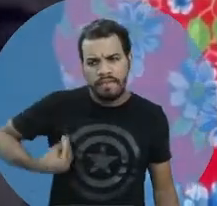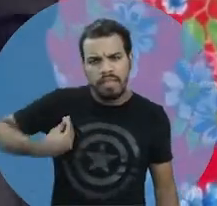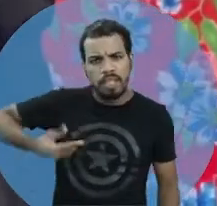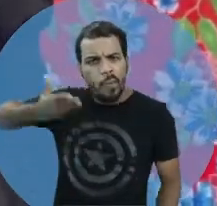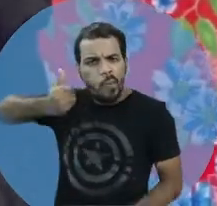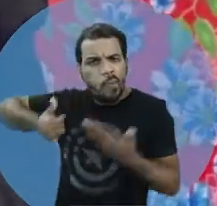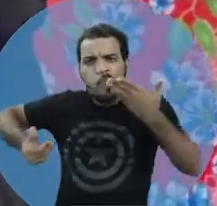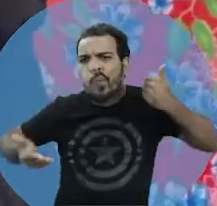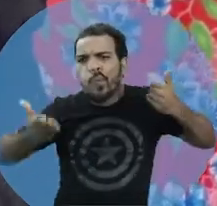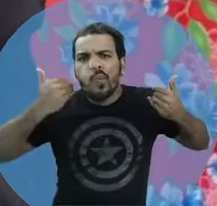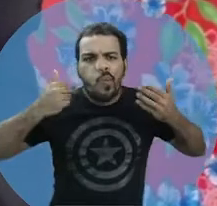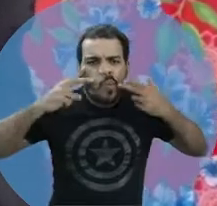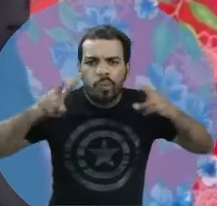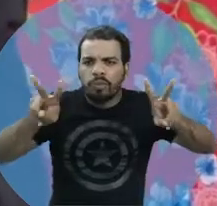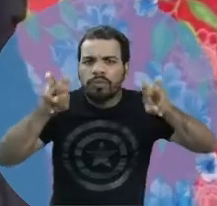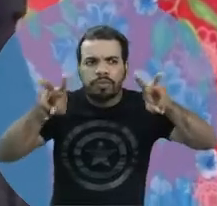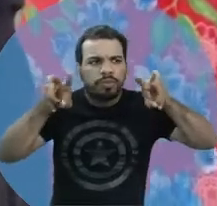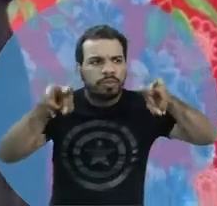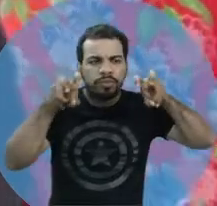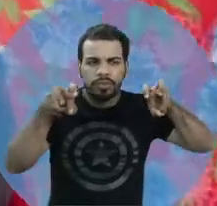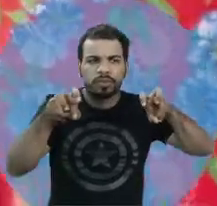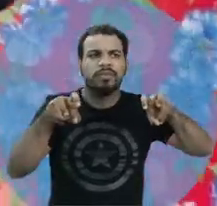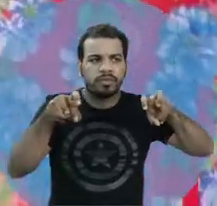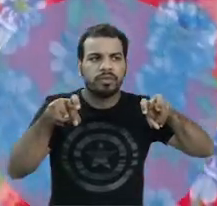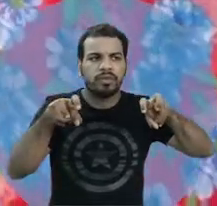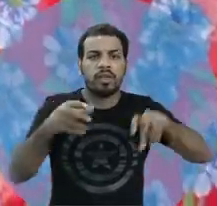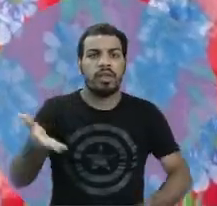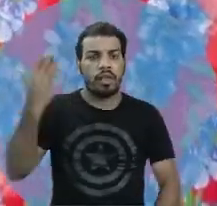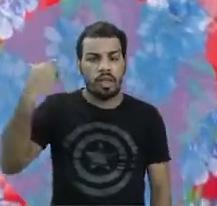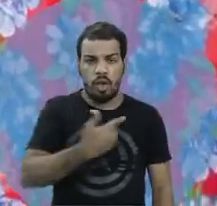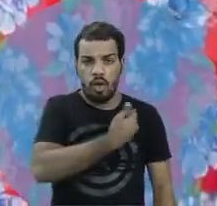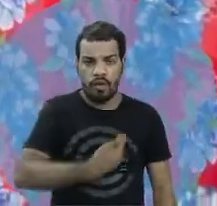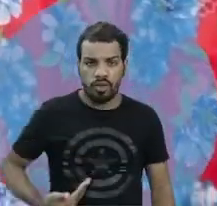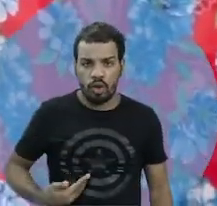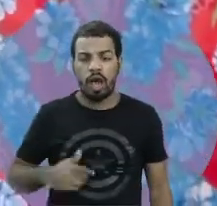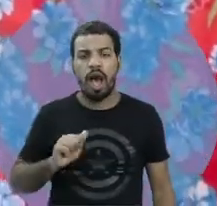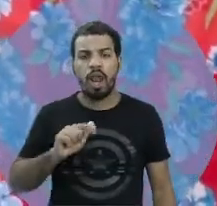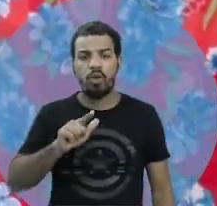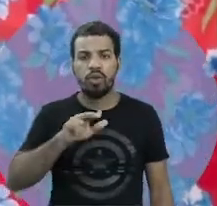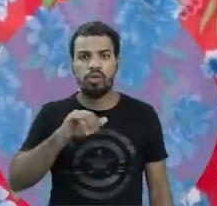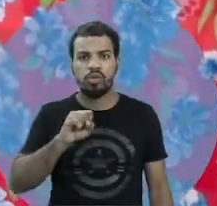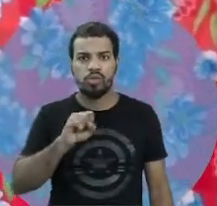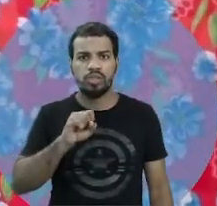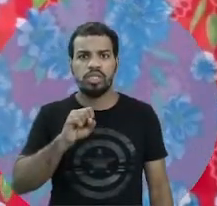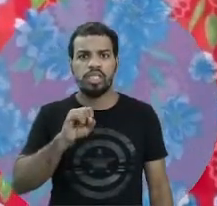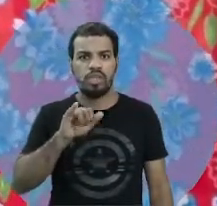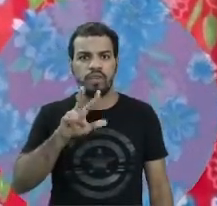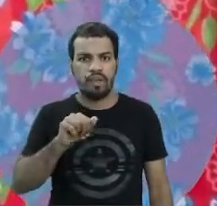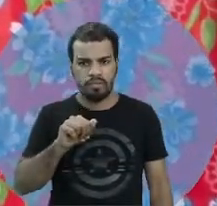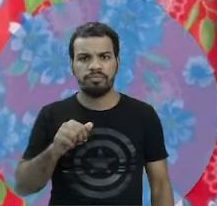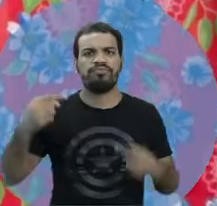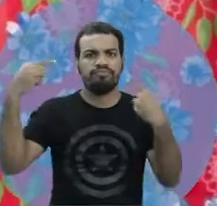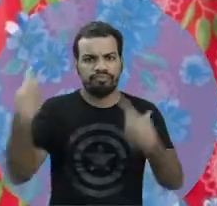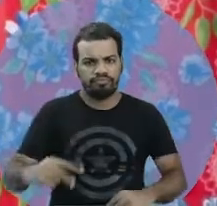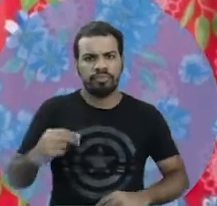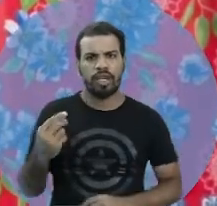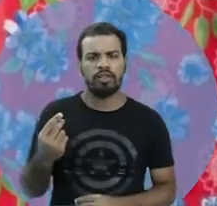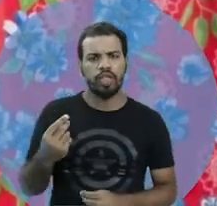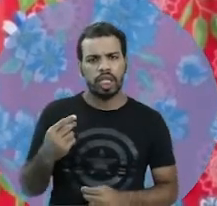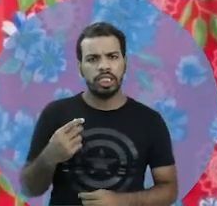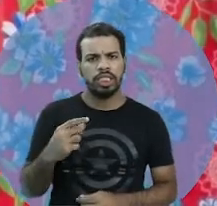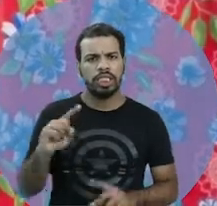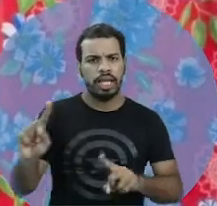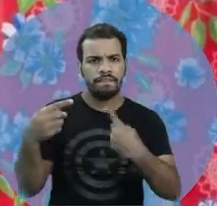de um convite do governador Aloysio Silva. Então, logo, aceitei o desafio e fui em